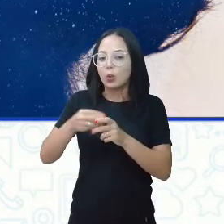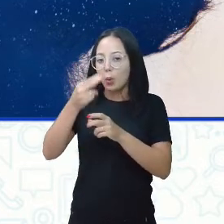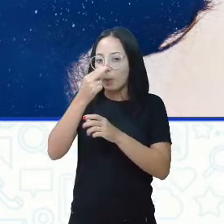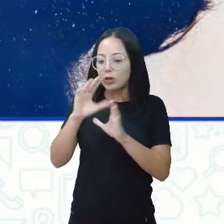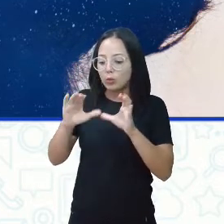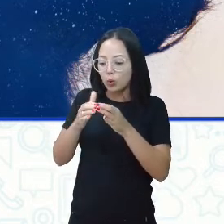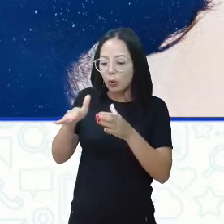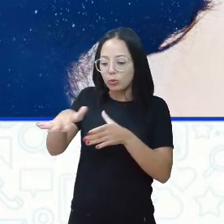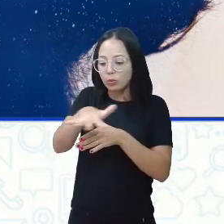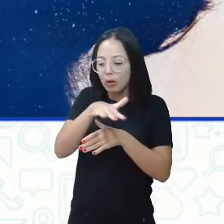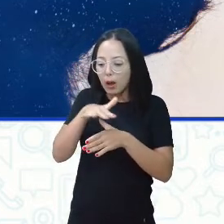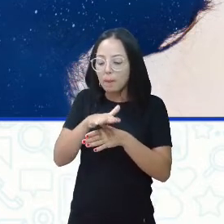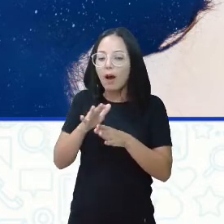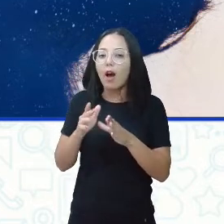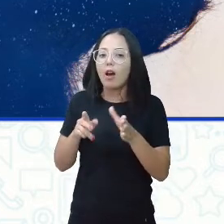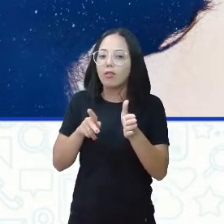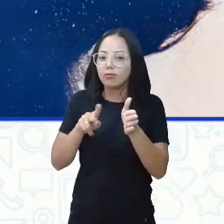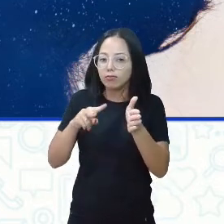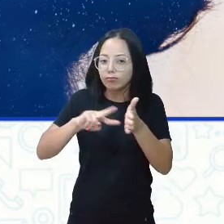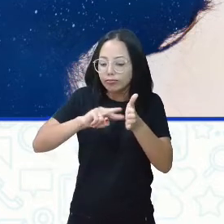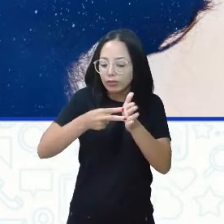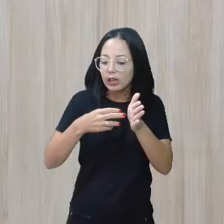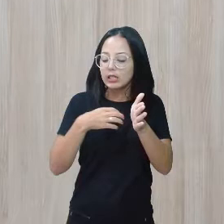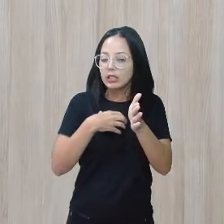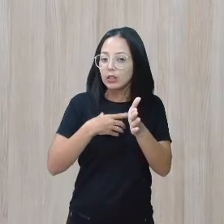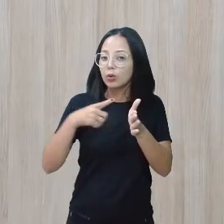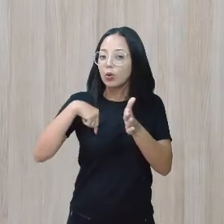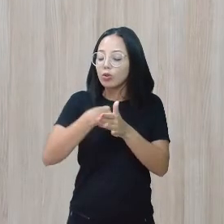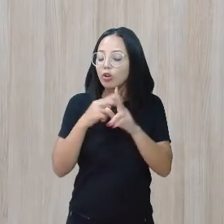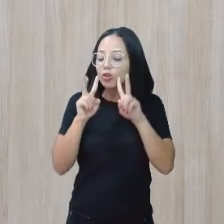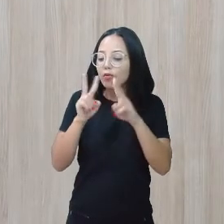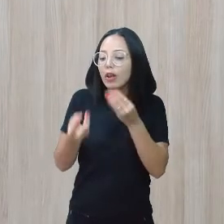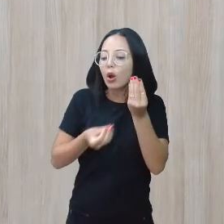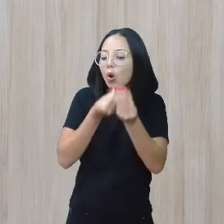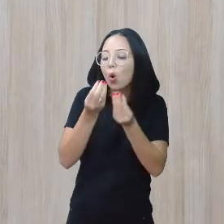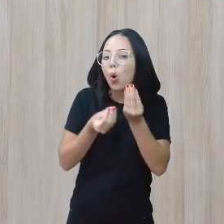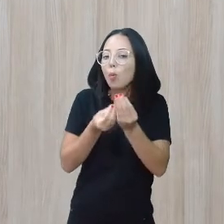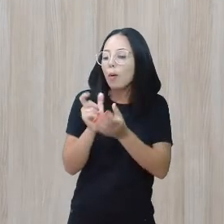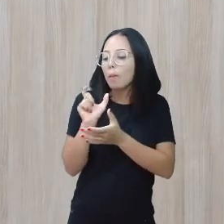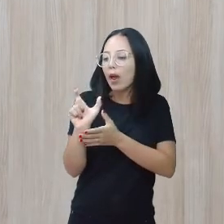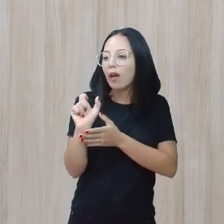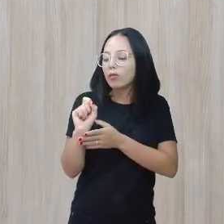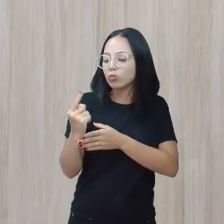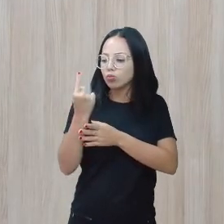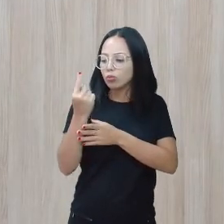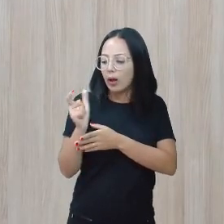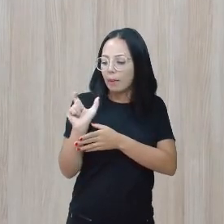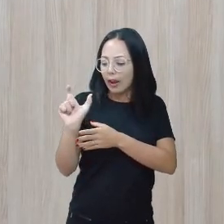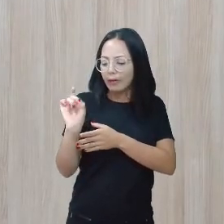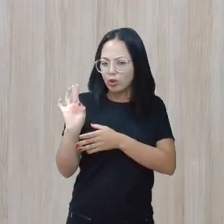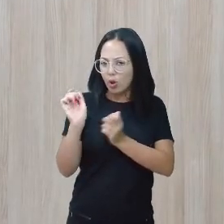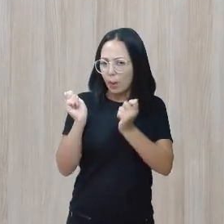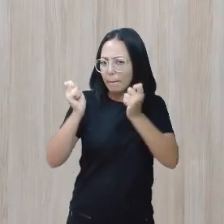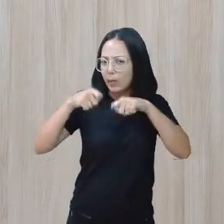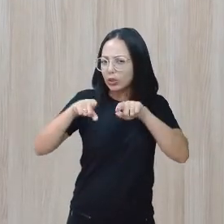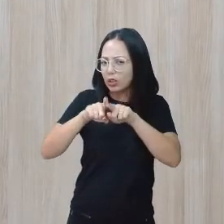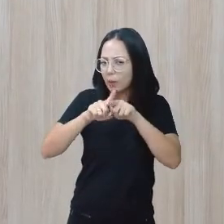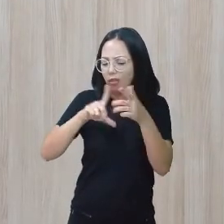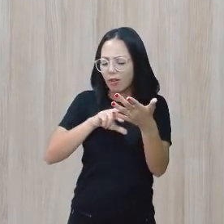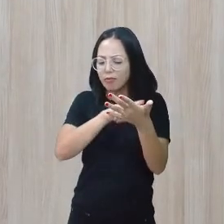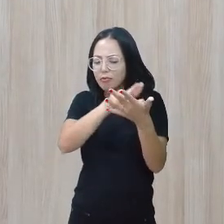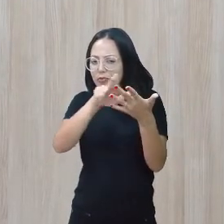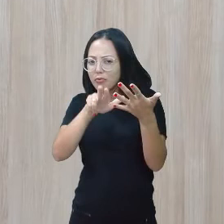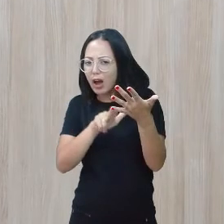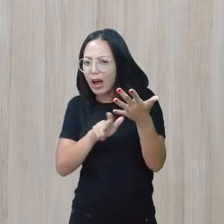campo semântico, né? A gente vai ver como é que uma palavra, será que uma palavra só pode ter